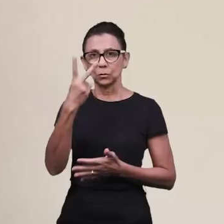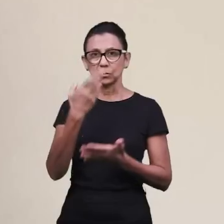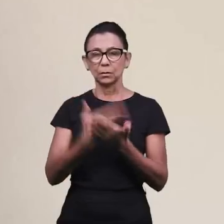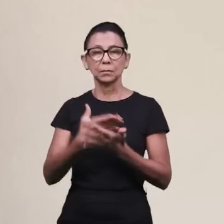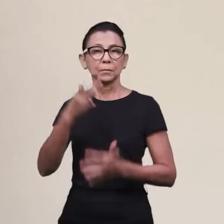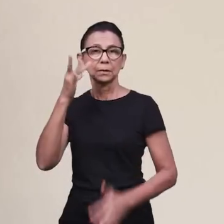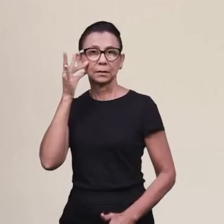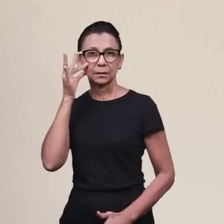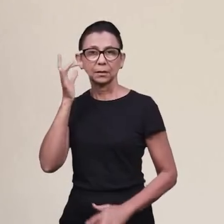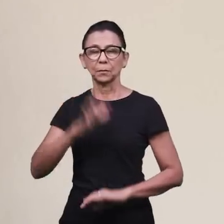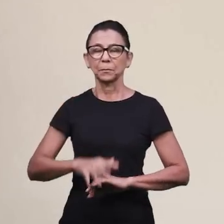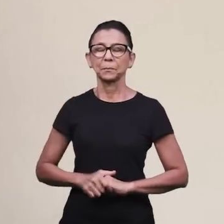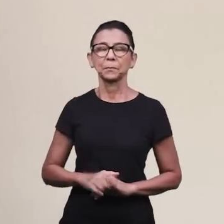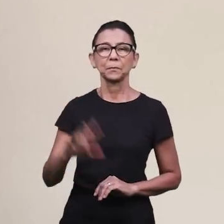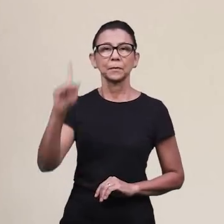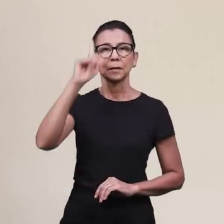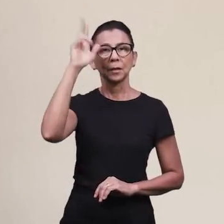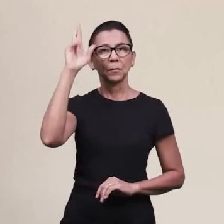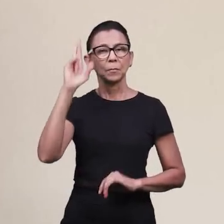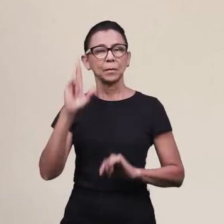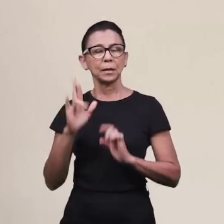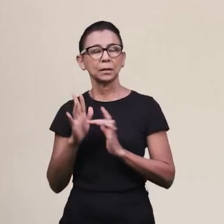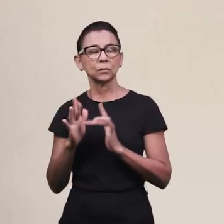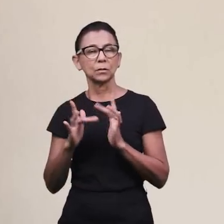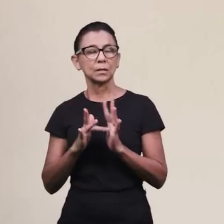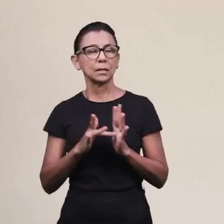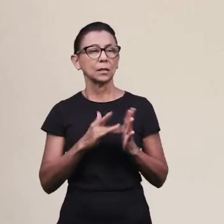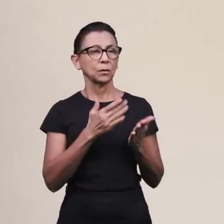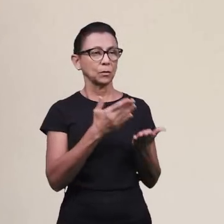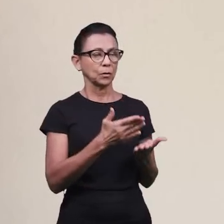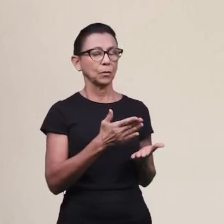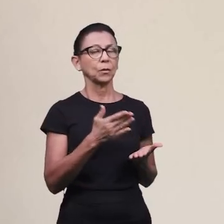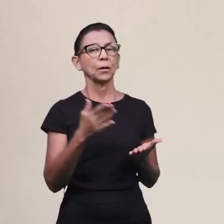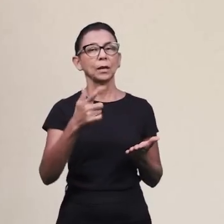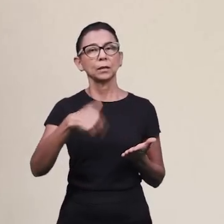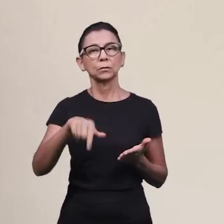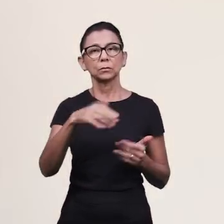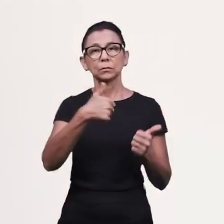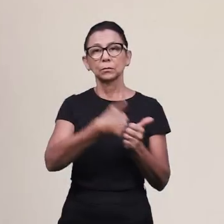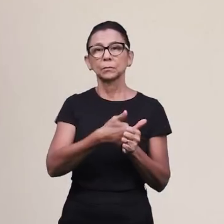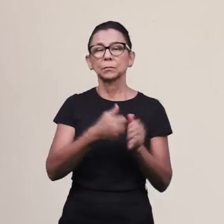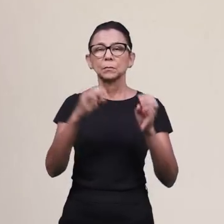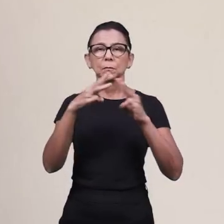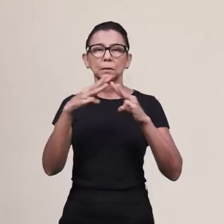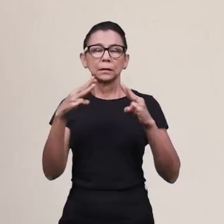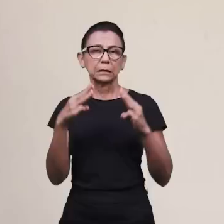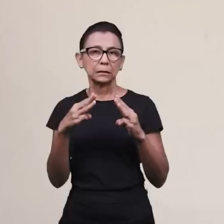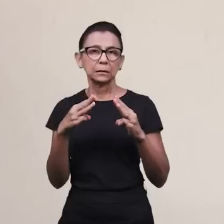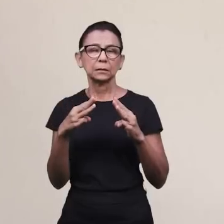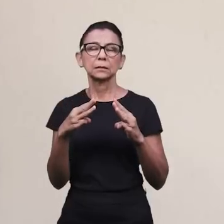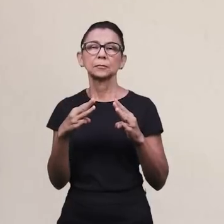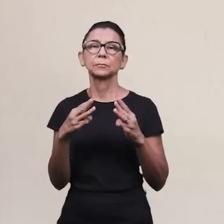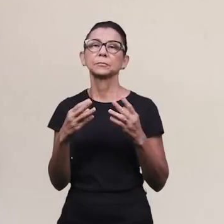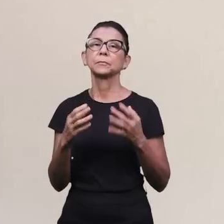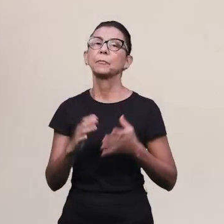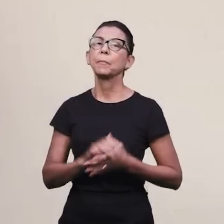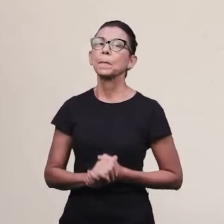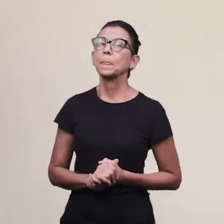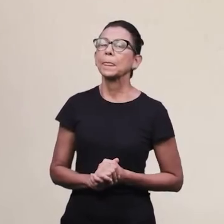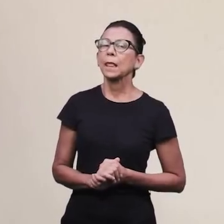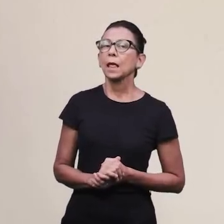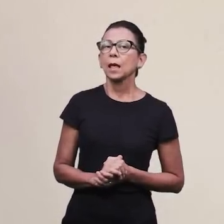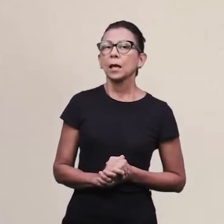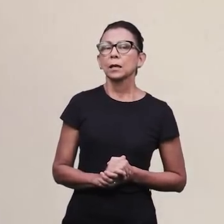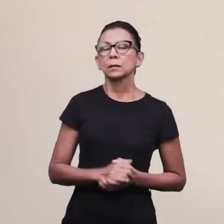A paz do Senhor, irmã Elisa, a paz do Senhor, irmãos que acompanham o Manaí News. Na primeira aula, a gente faz um